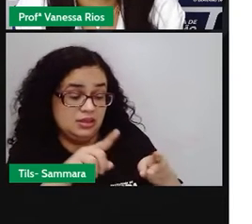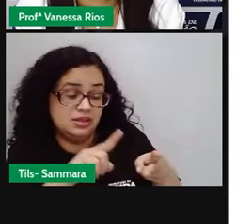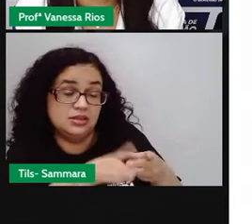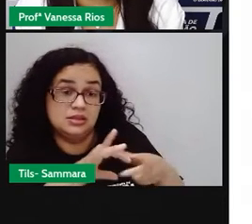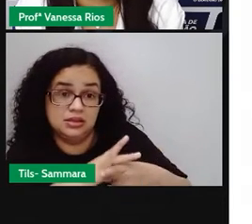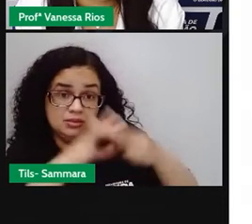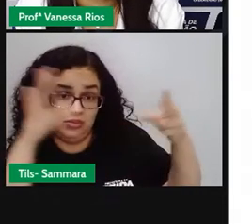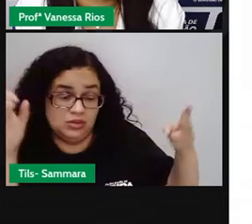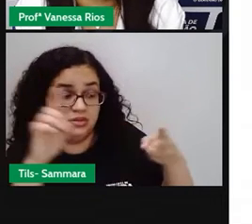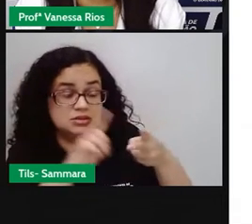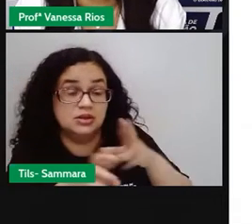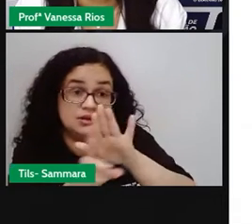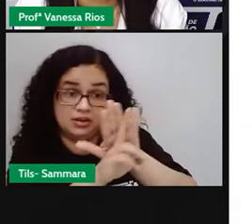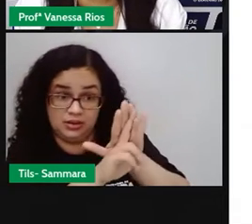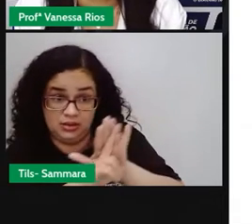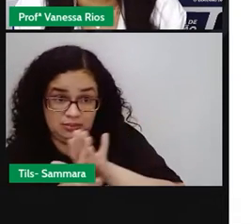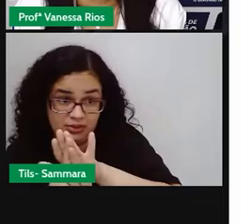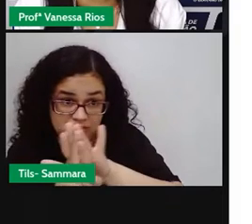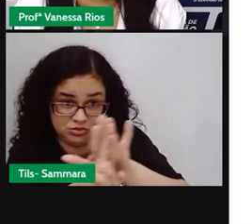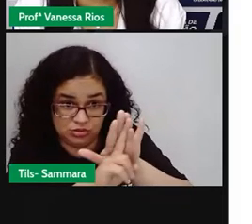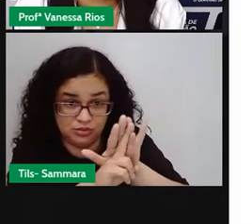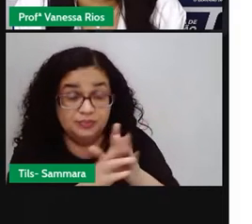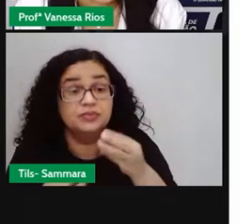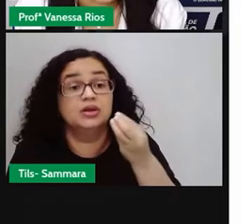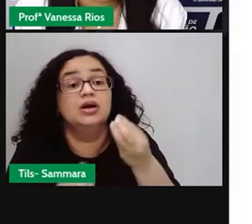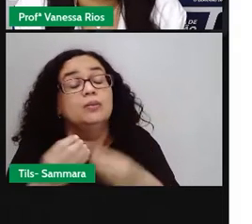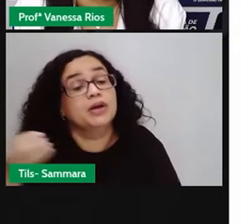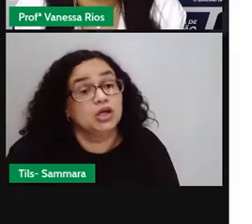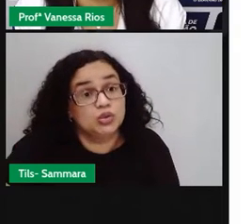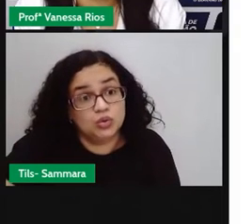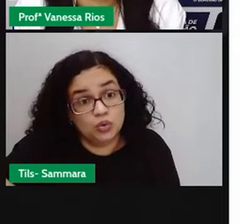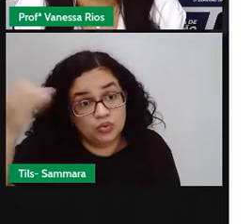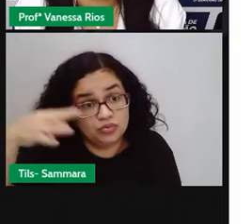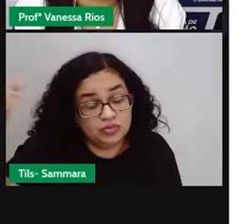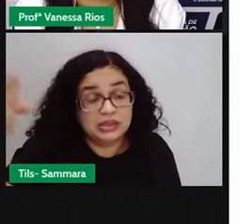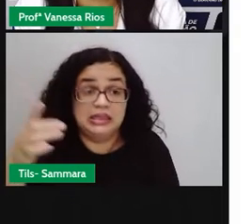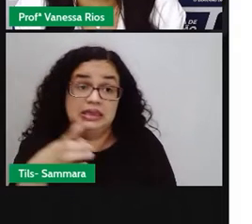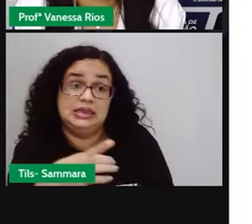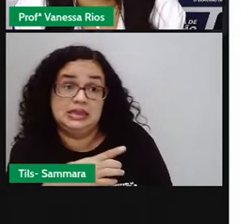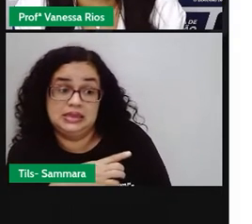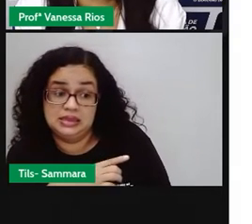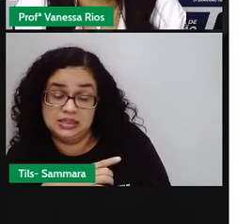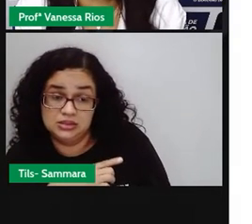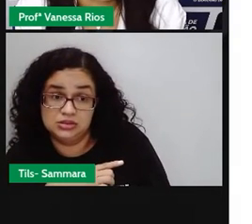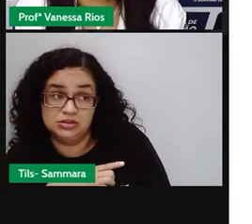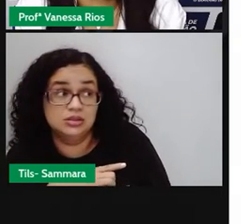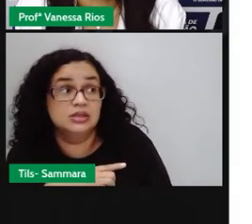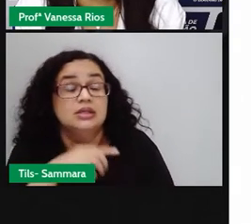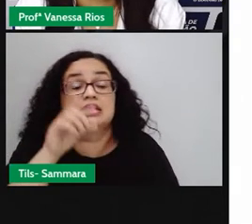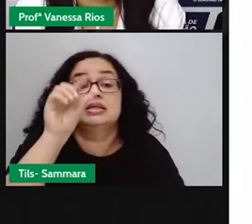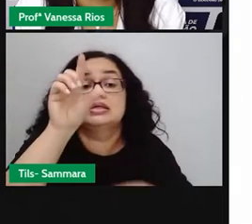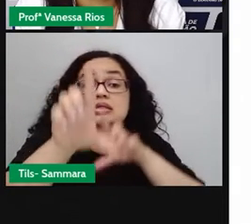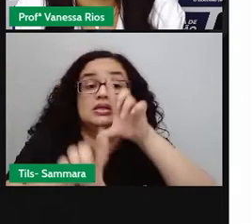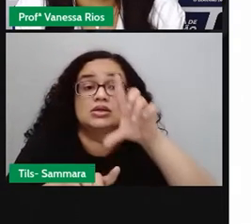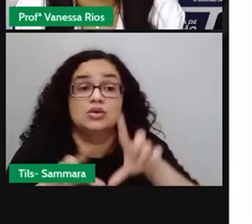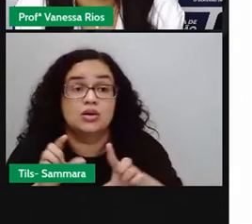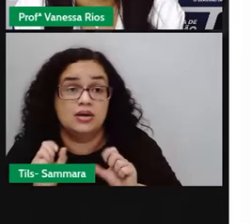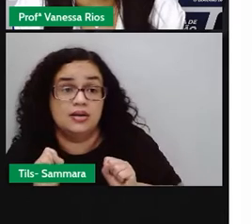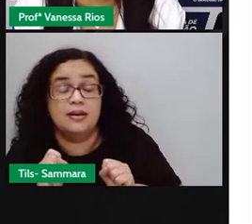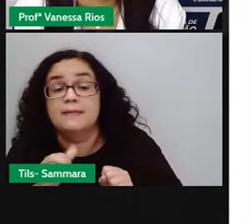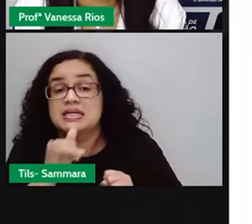democracia representativa, que é uma forma mais atual, que permite um exercício indireto da democracia por